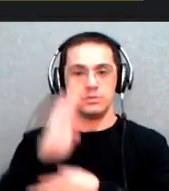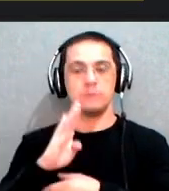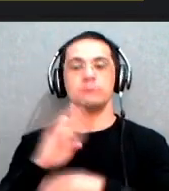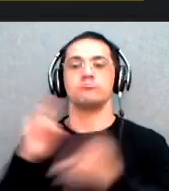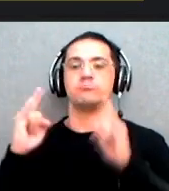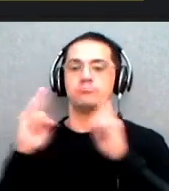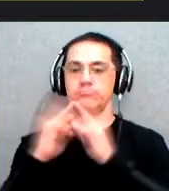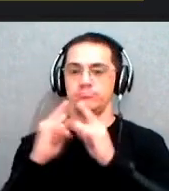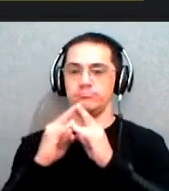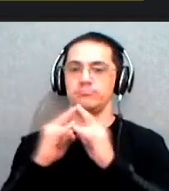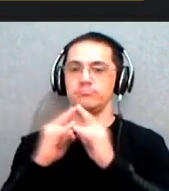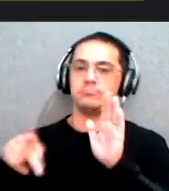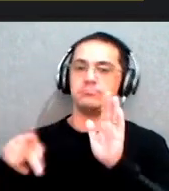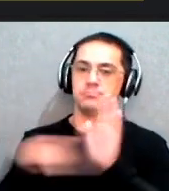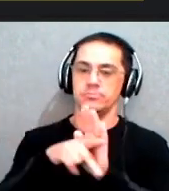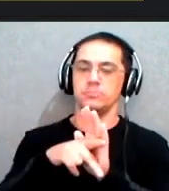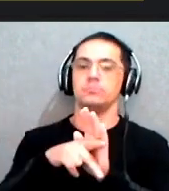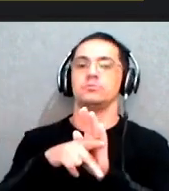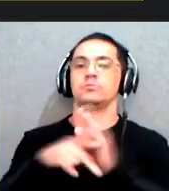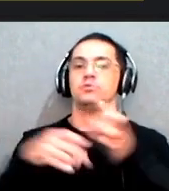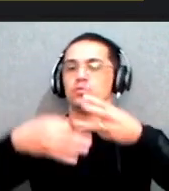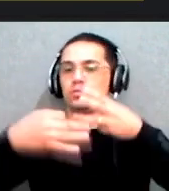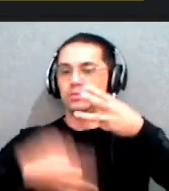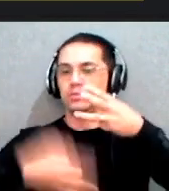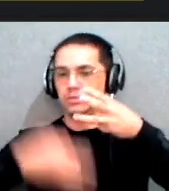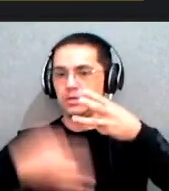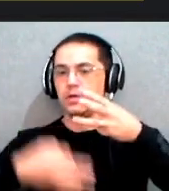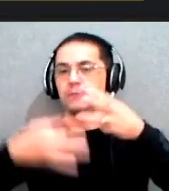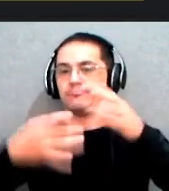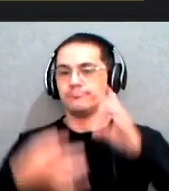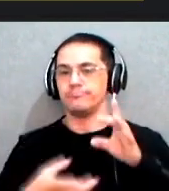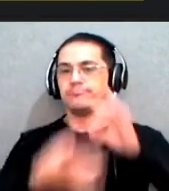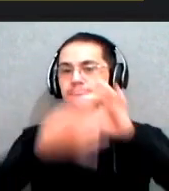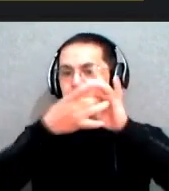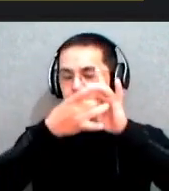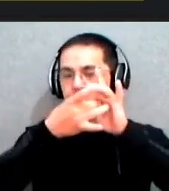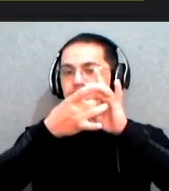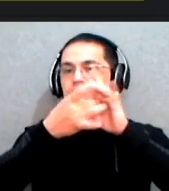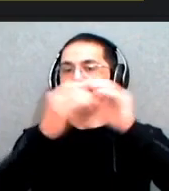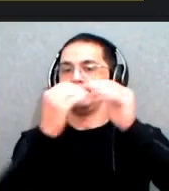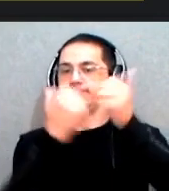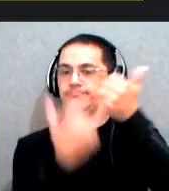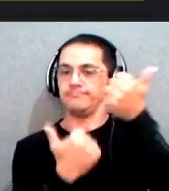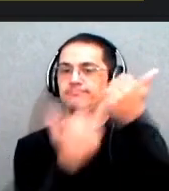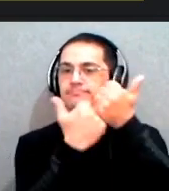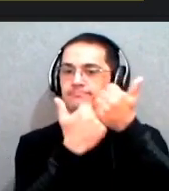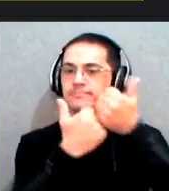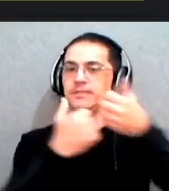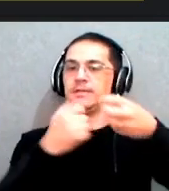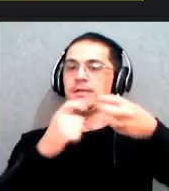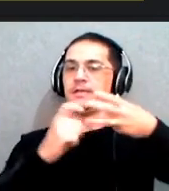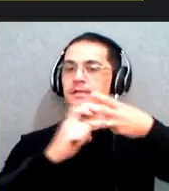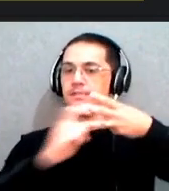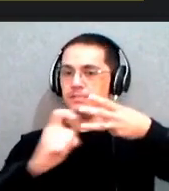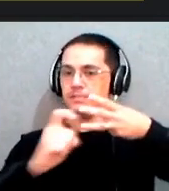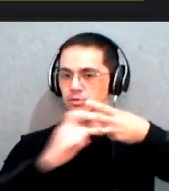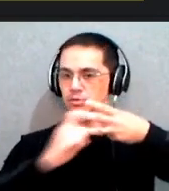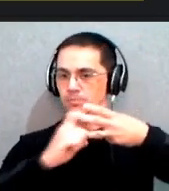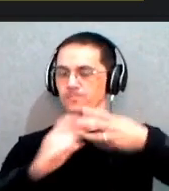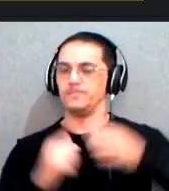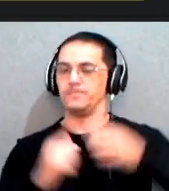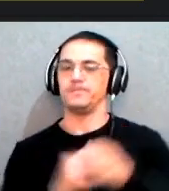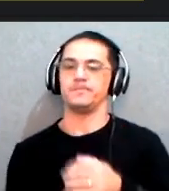época, subordinado ao Executivo. O sociólogo Thomas Marshall, falecido